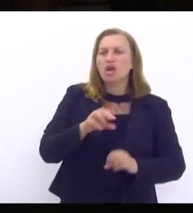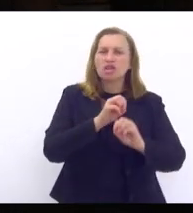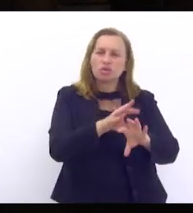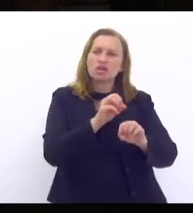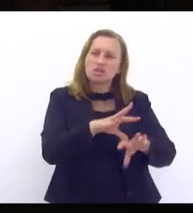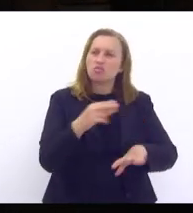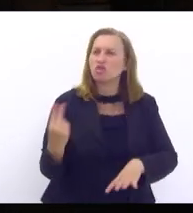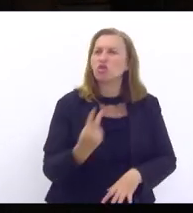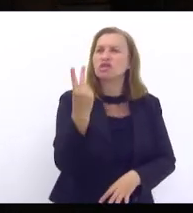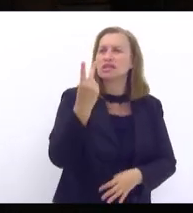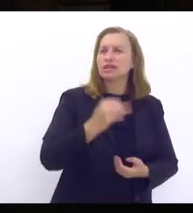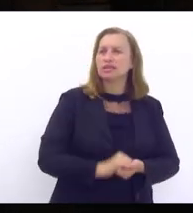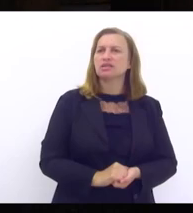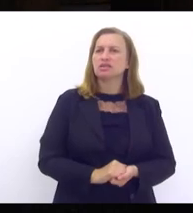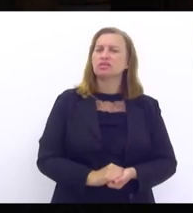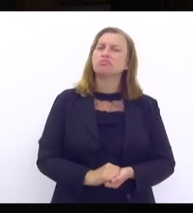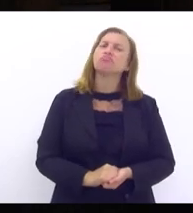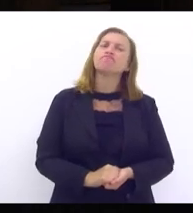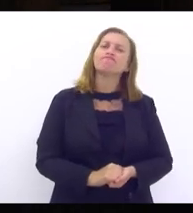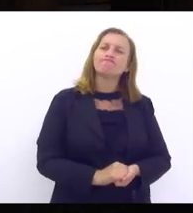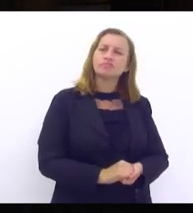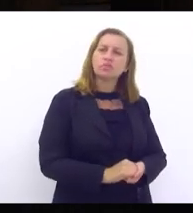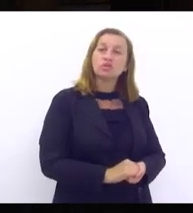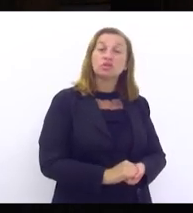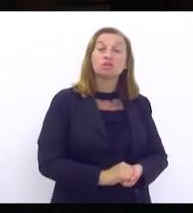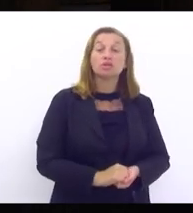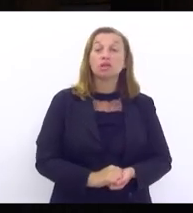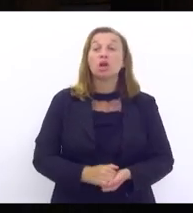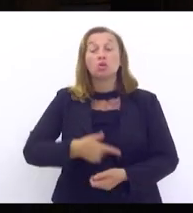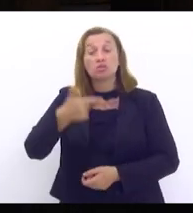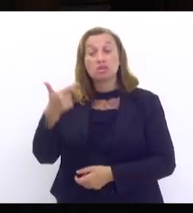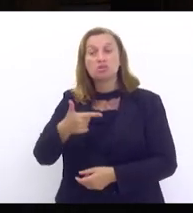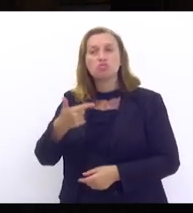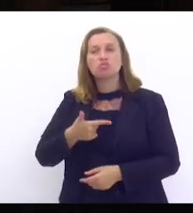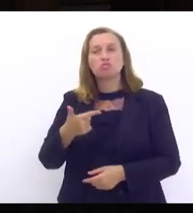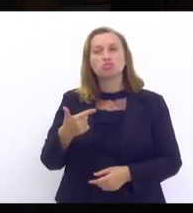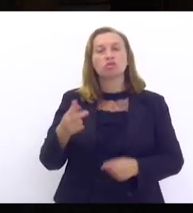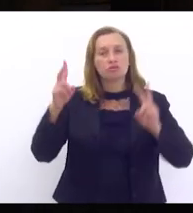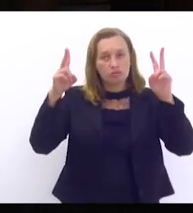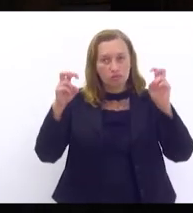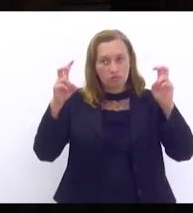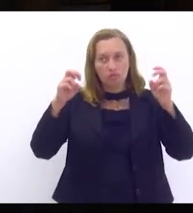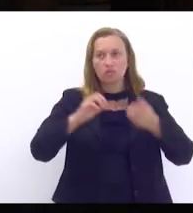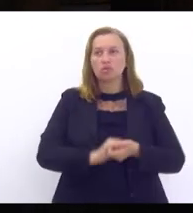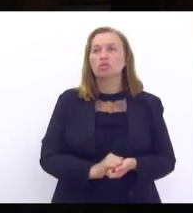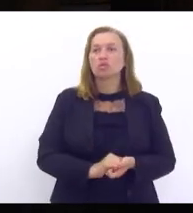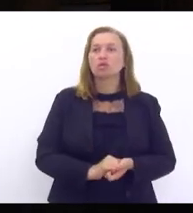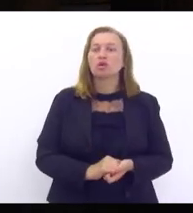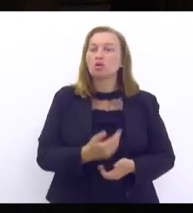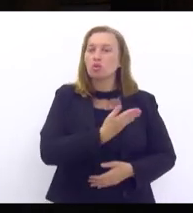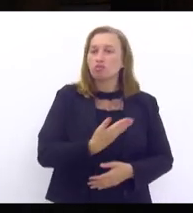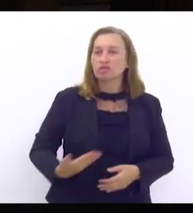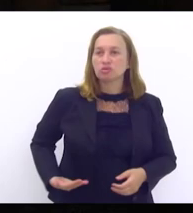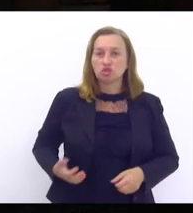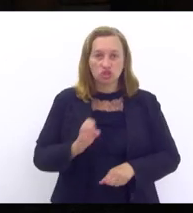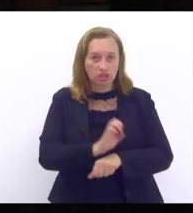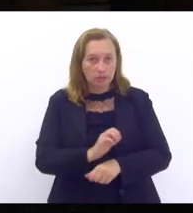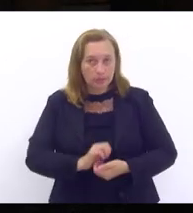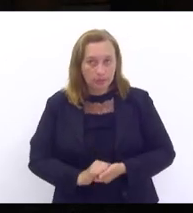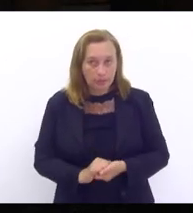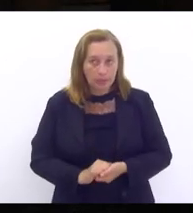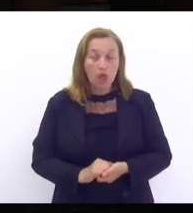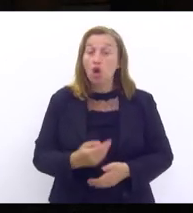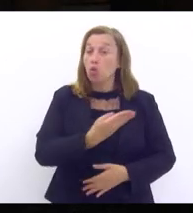valorizada, sendo valorizada, traz um segundo assunto relacionado aqui ao governo do Estado.